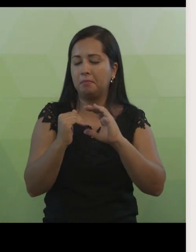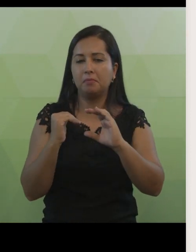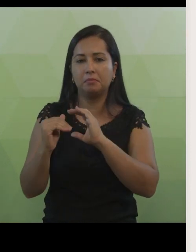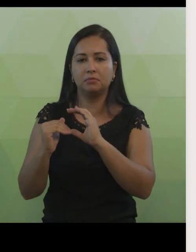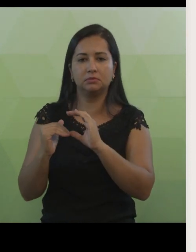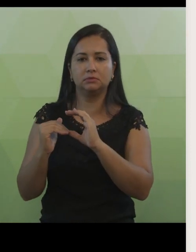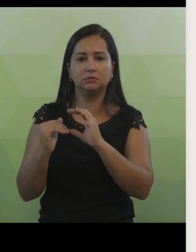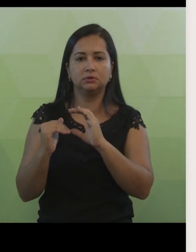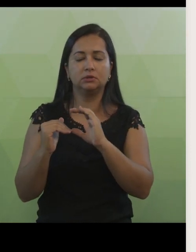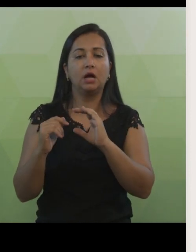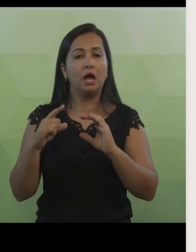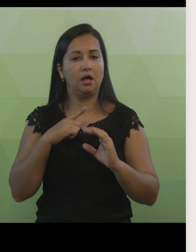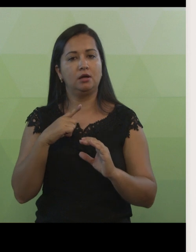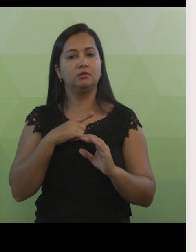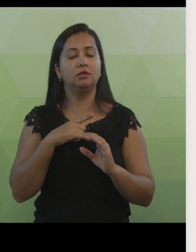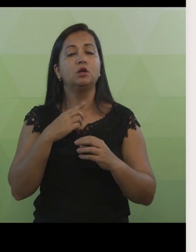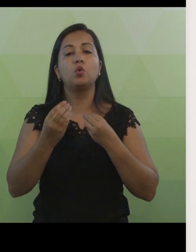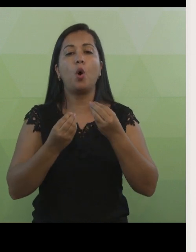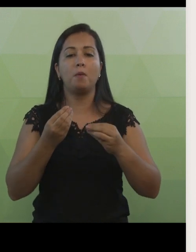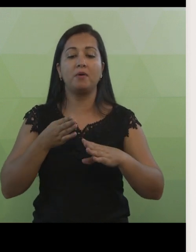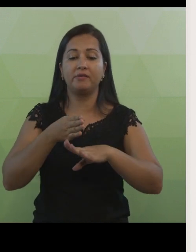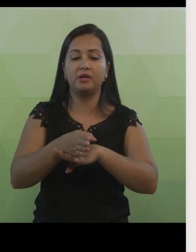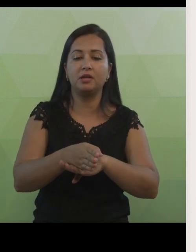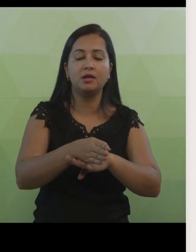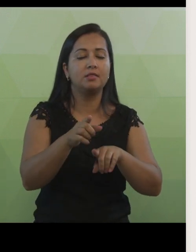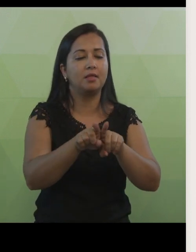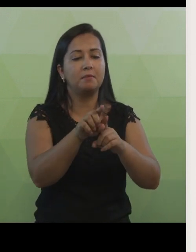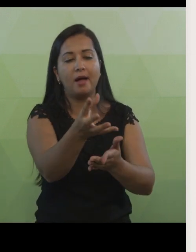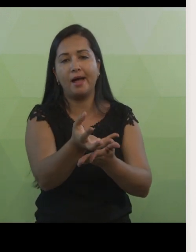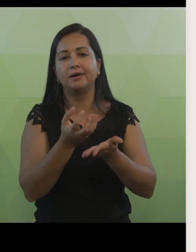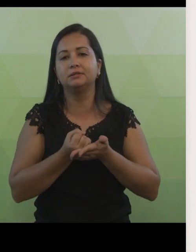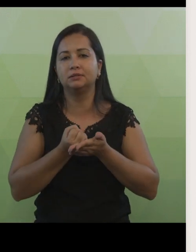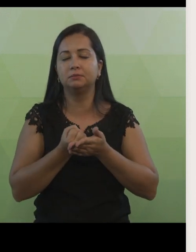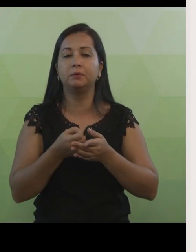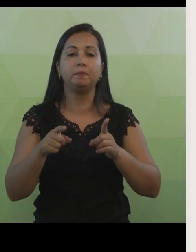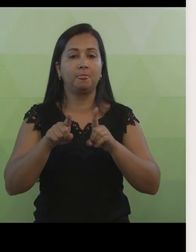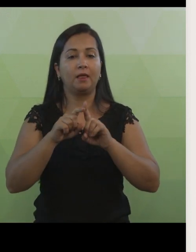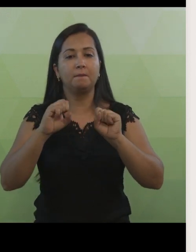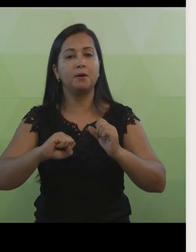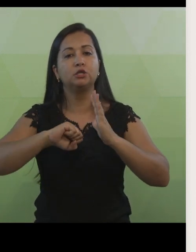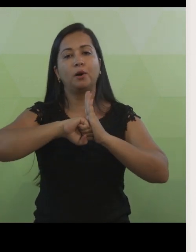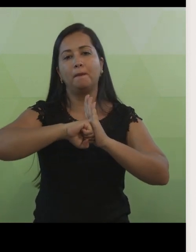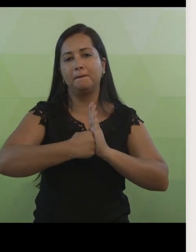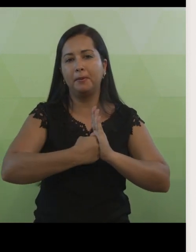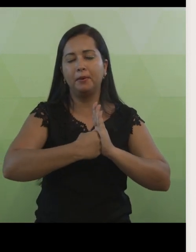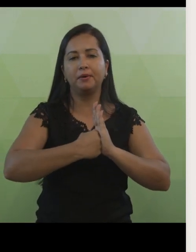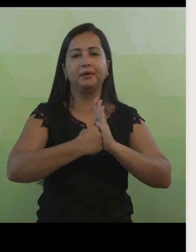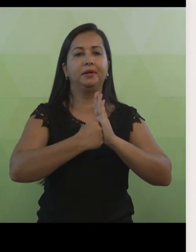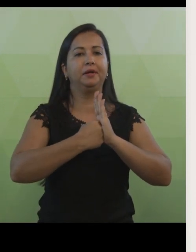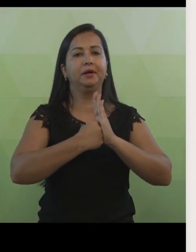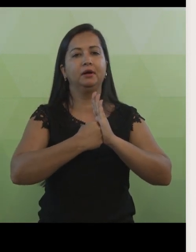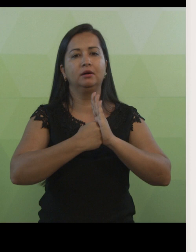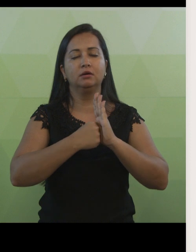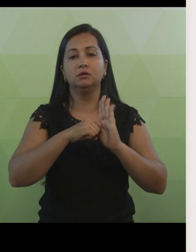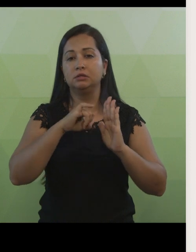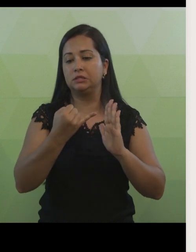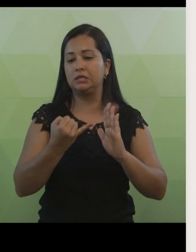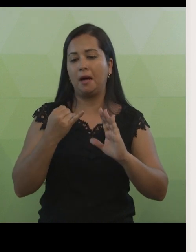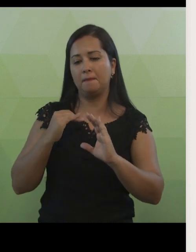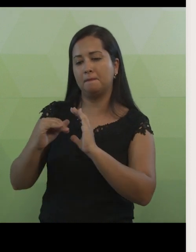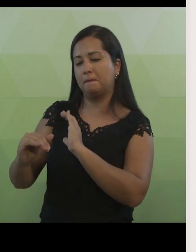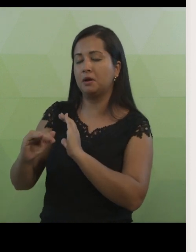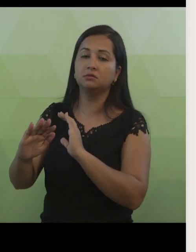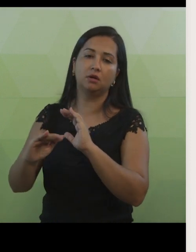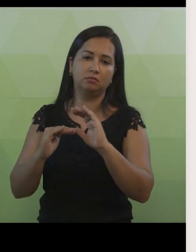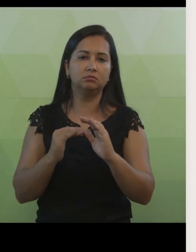como protocolo TCP/IP ou UDP e sua respectiva porta de origem ou destino. Podemos bloquear também para o endereço IP de